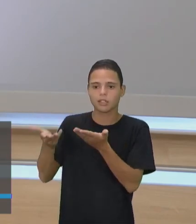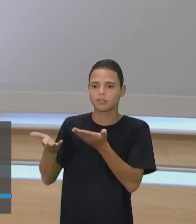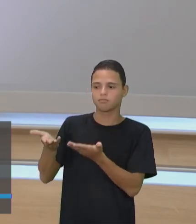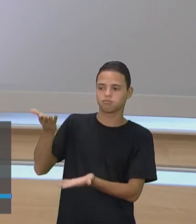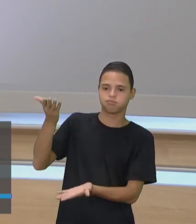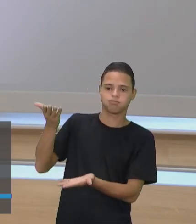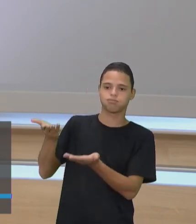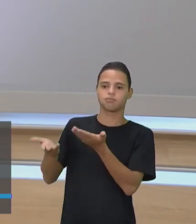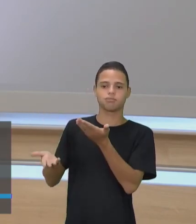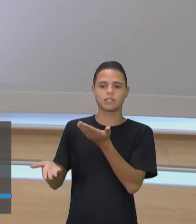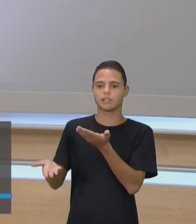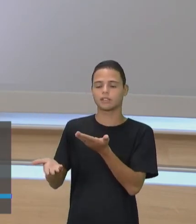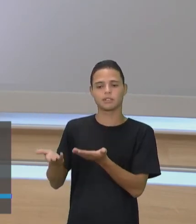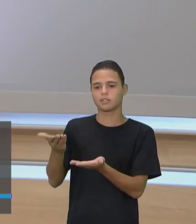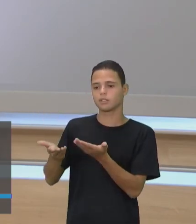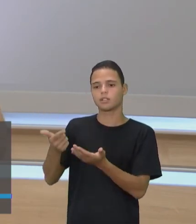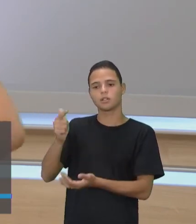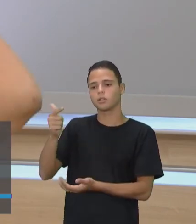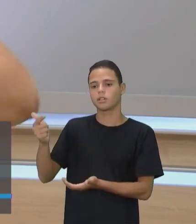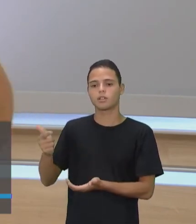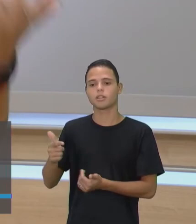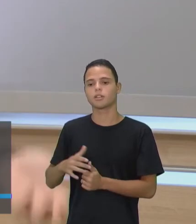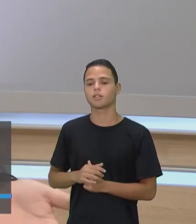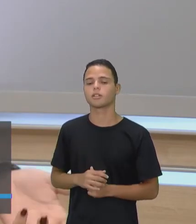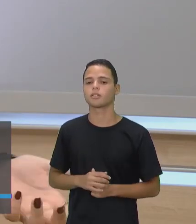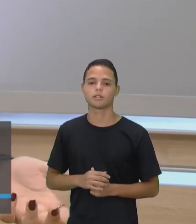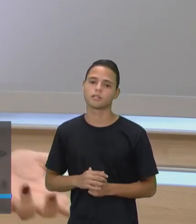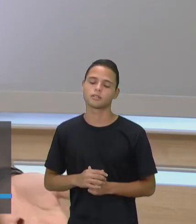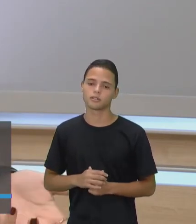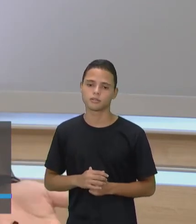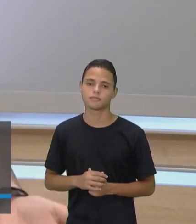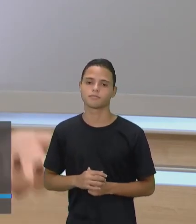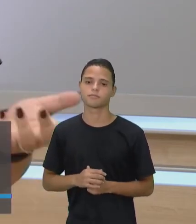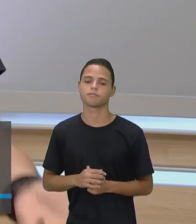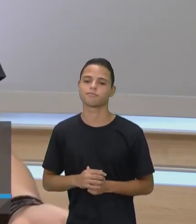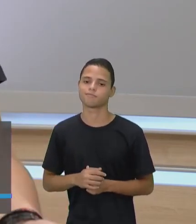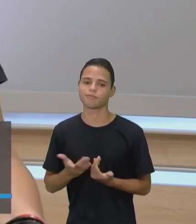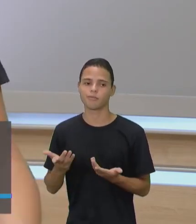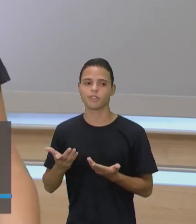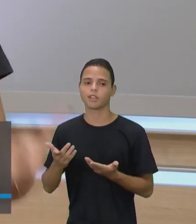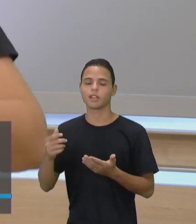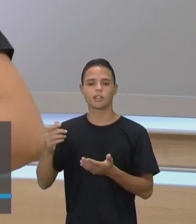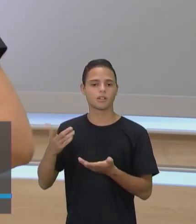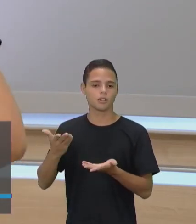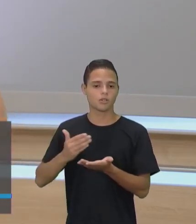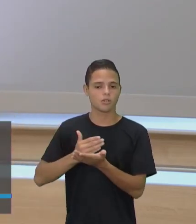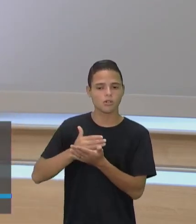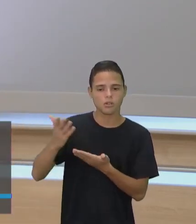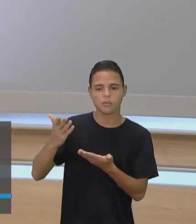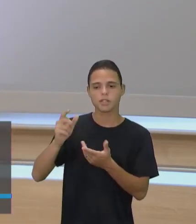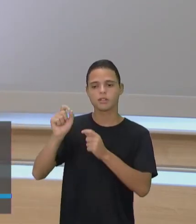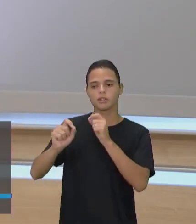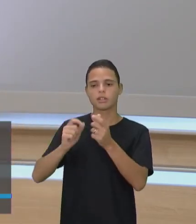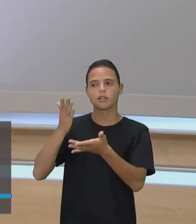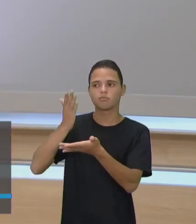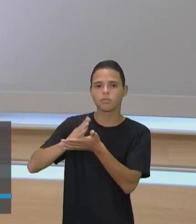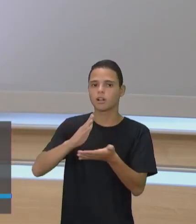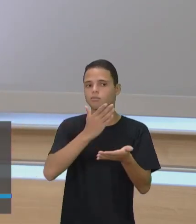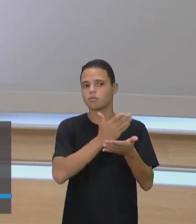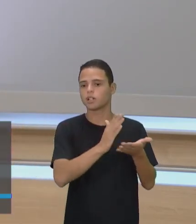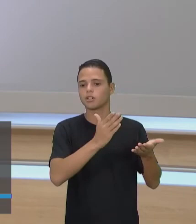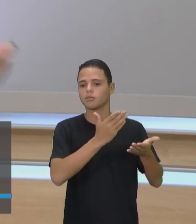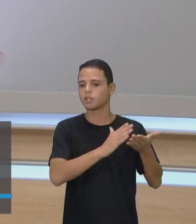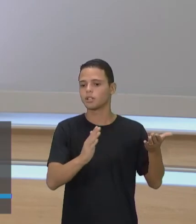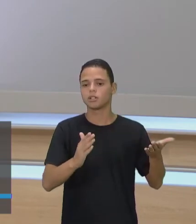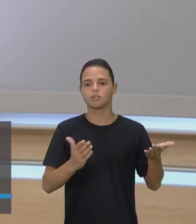Então, na verdade, é uma junção de coisas. A gente está acabando com coisas, a gente está gerando coisas que não tem para onde ir,